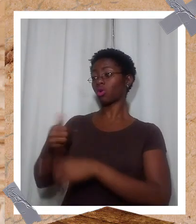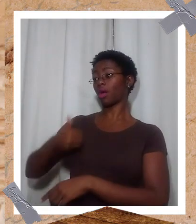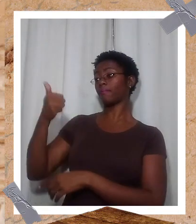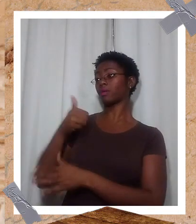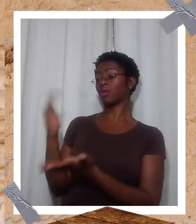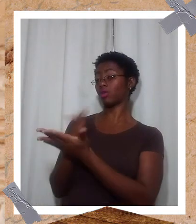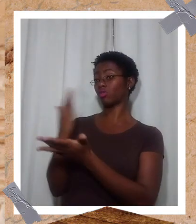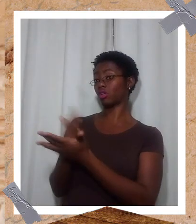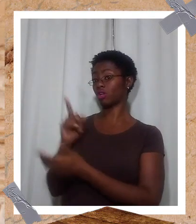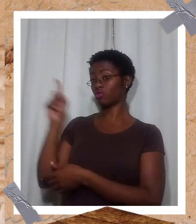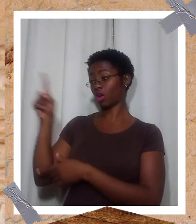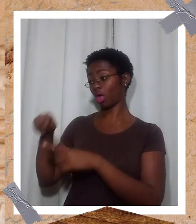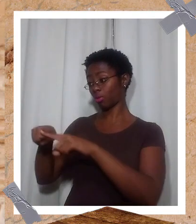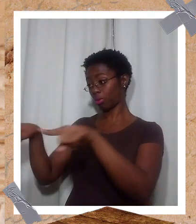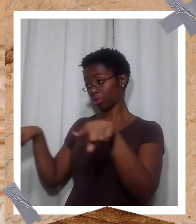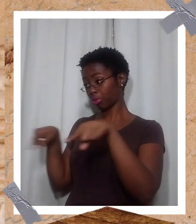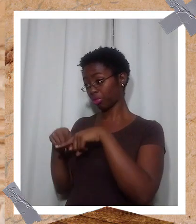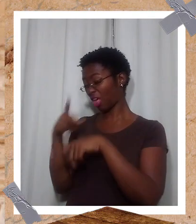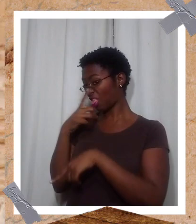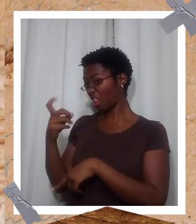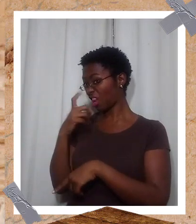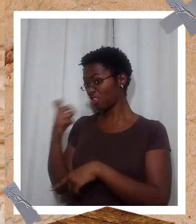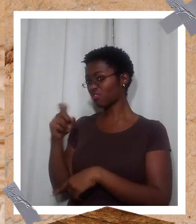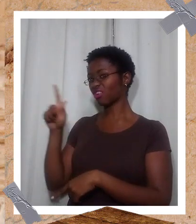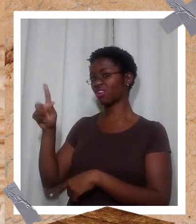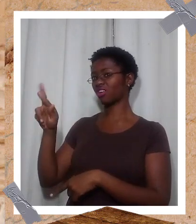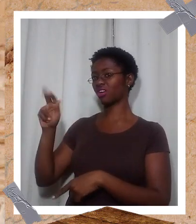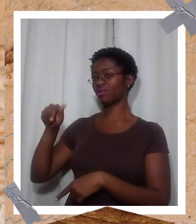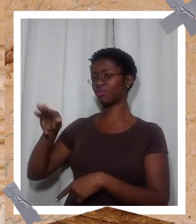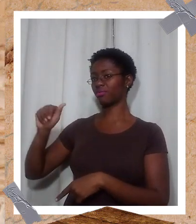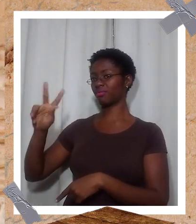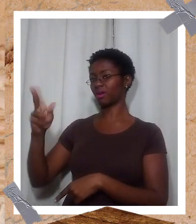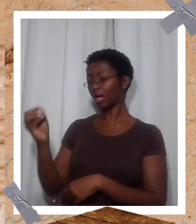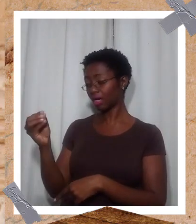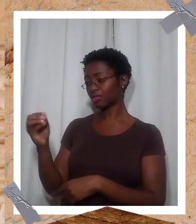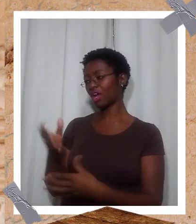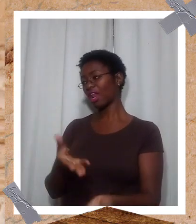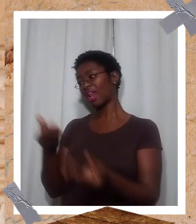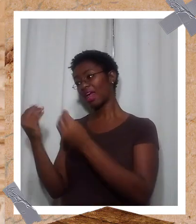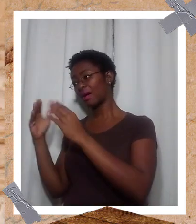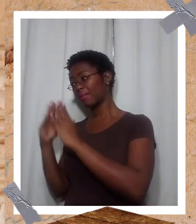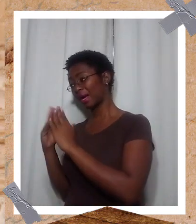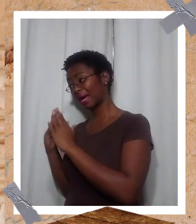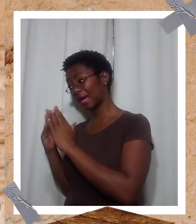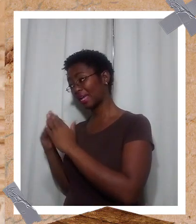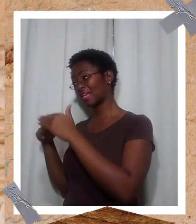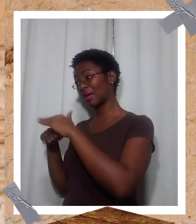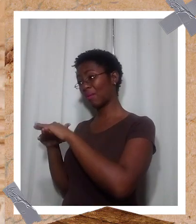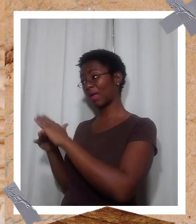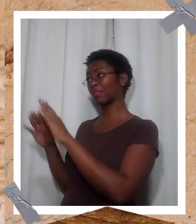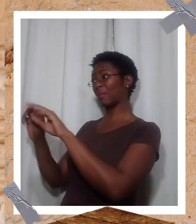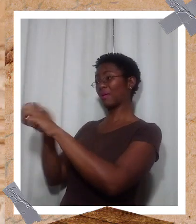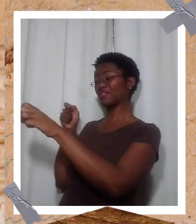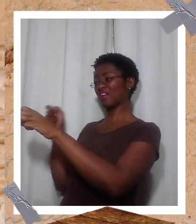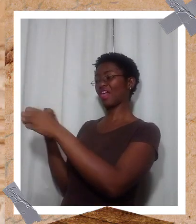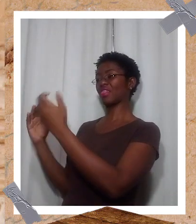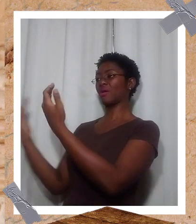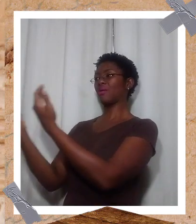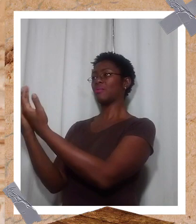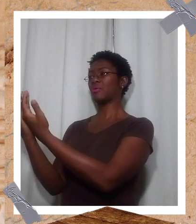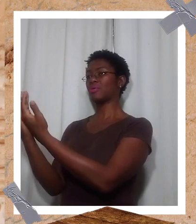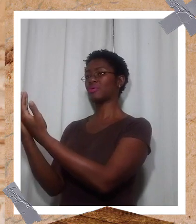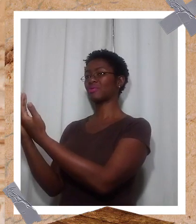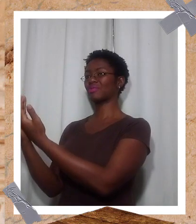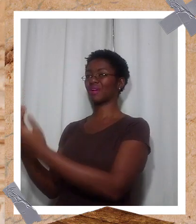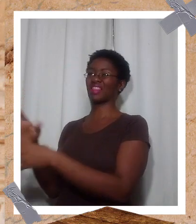Gramacho, leva para casa e coloca para secar atrás da geladeira. Já Otávio, aos 8 anos, está indo jogar